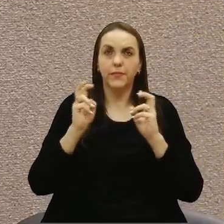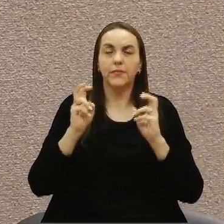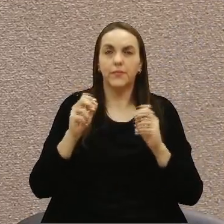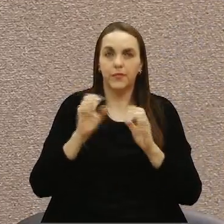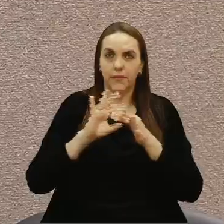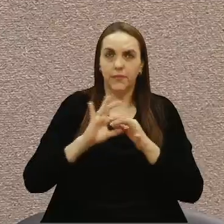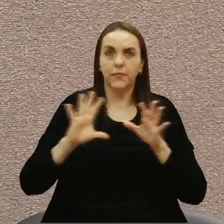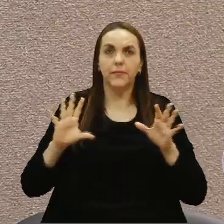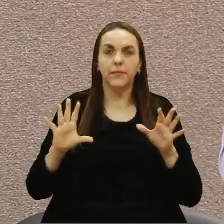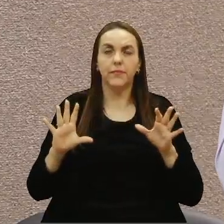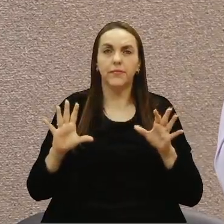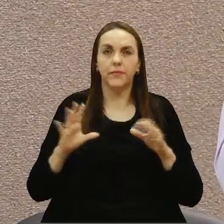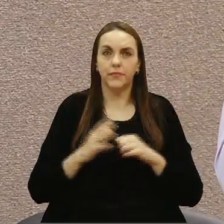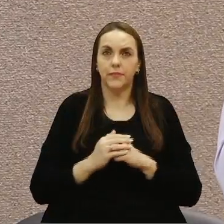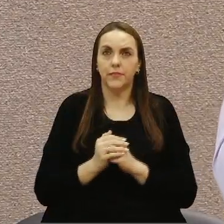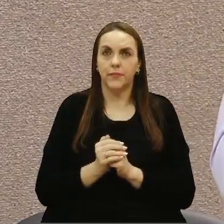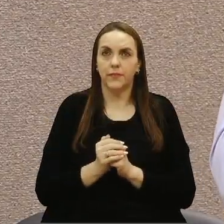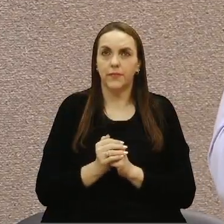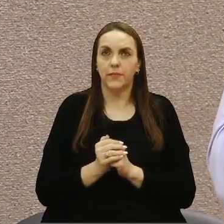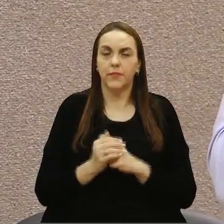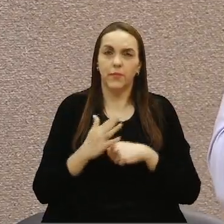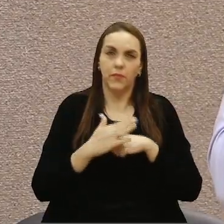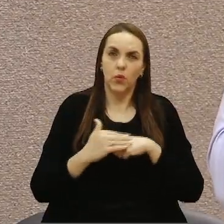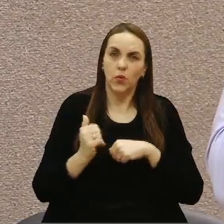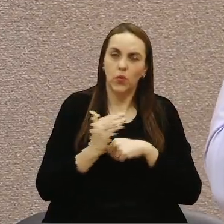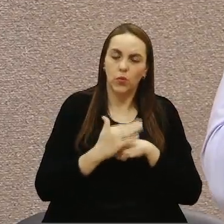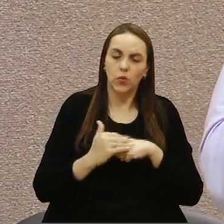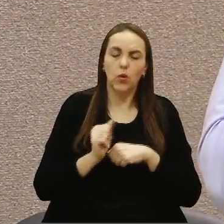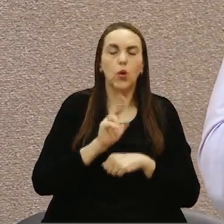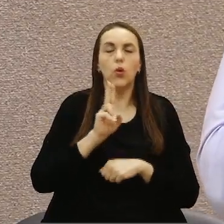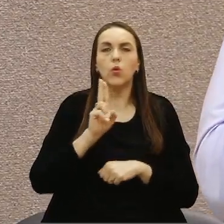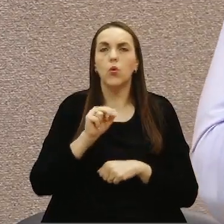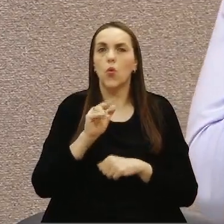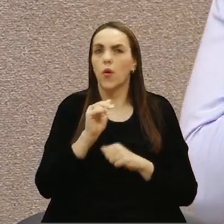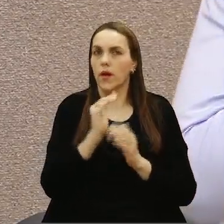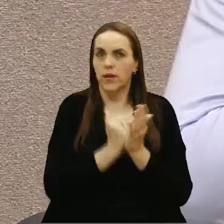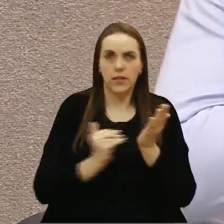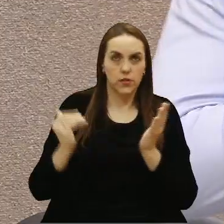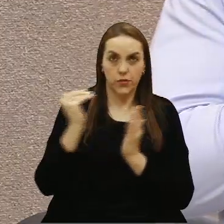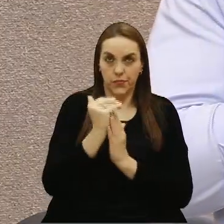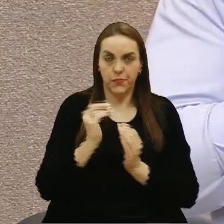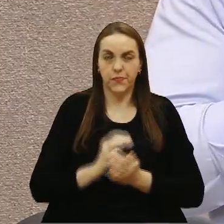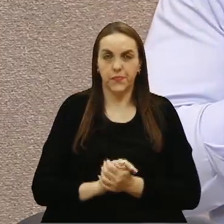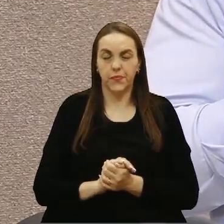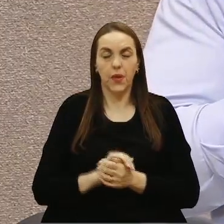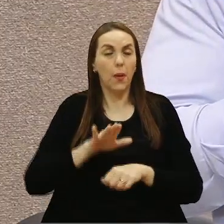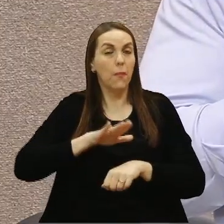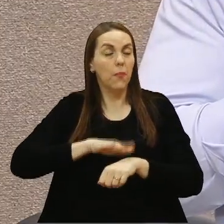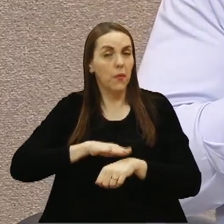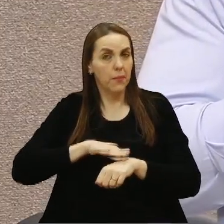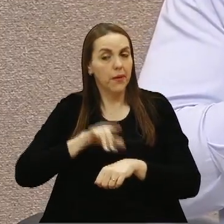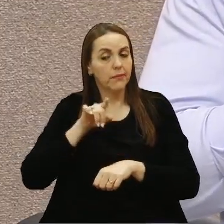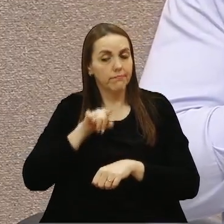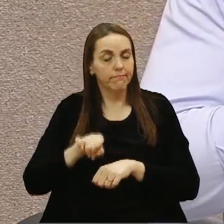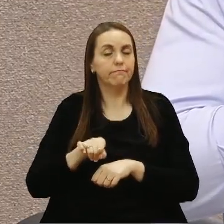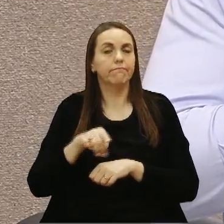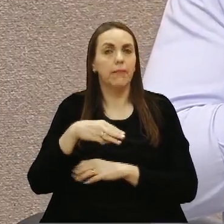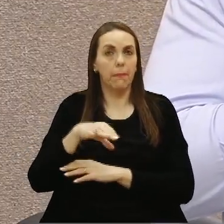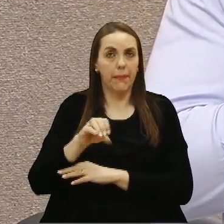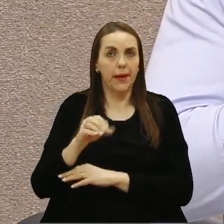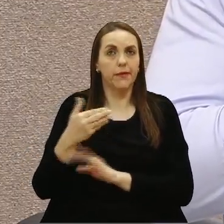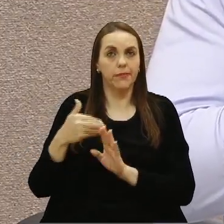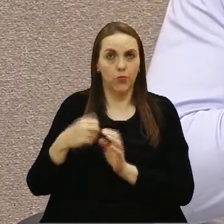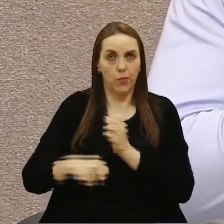seguinte: bondade nunca é demais. E naquele momento, nobres colegas,